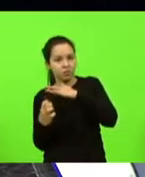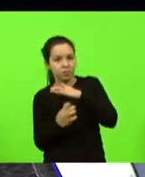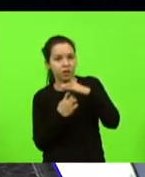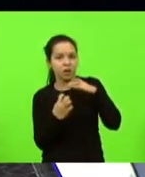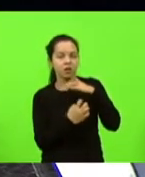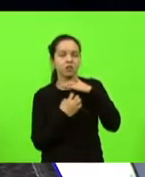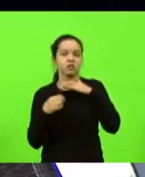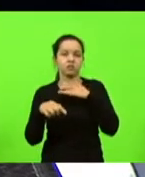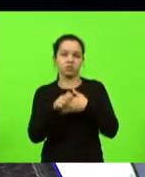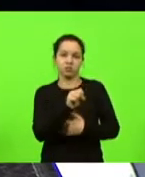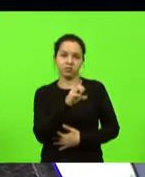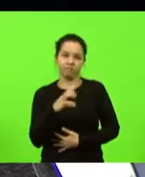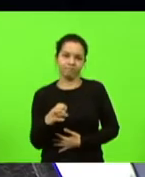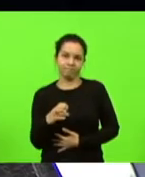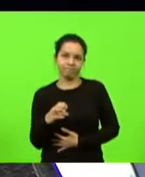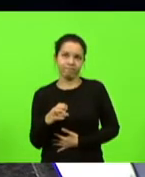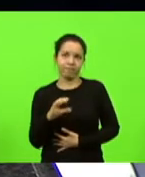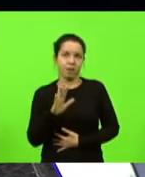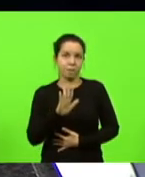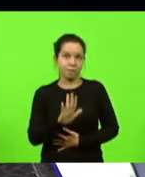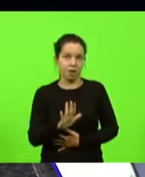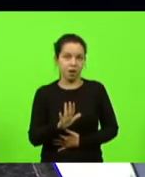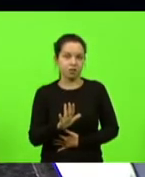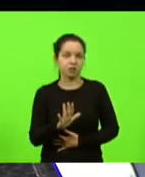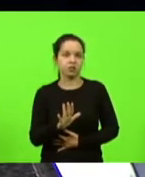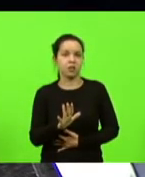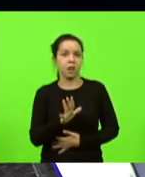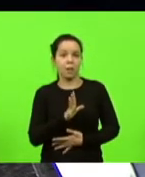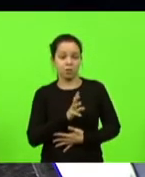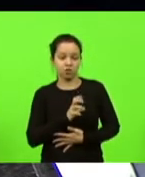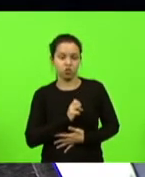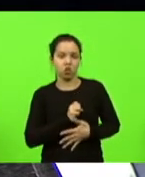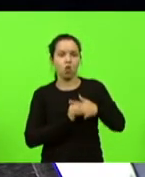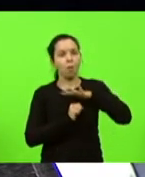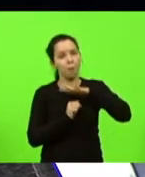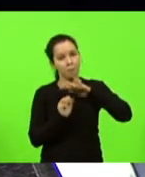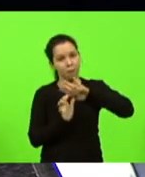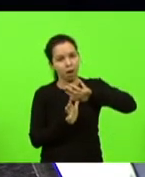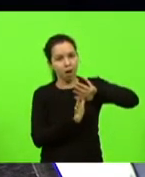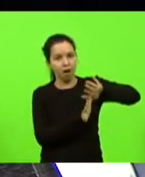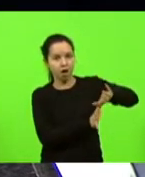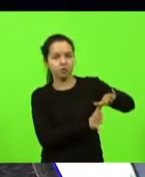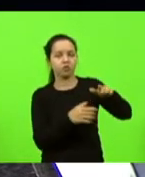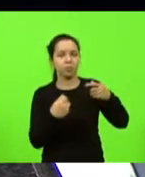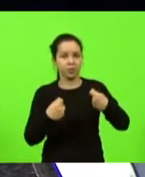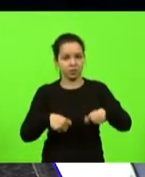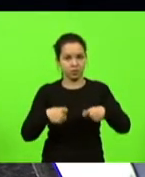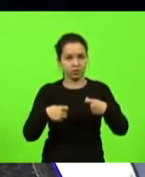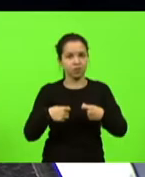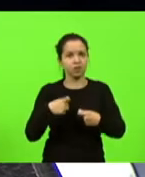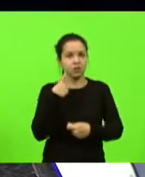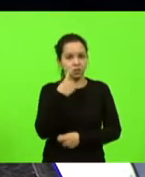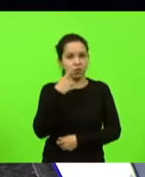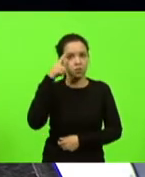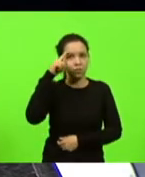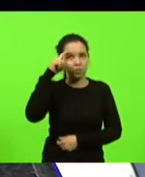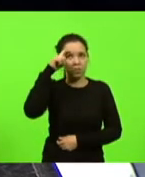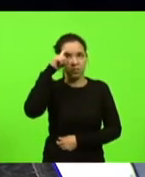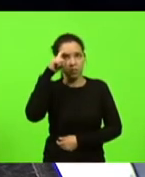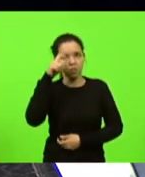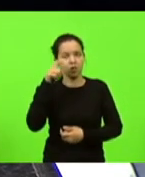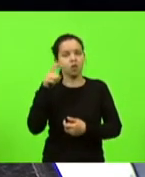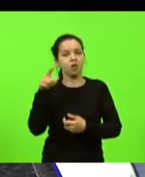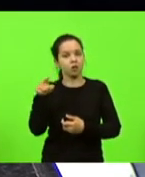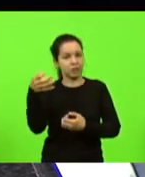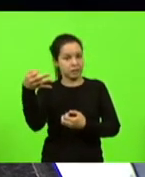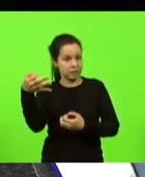Mas as paixões precisam ficar à parte. O deputado Marco Vieira foi muito feliz, quando ele